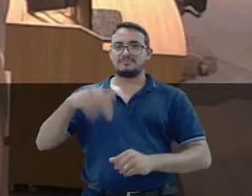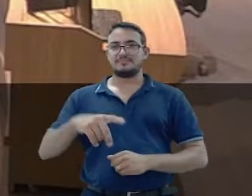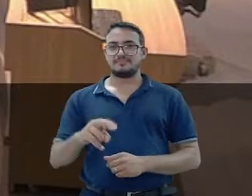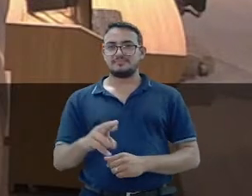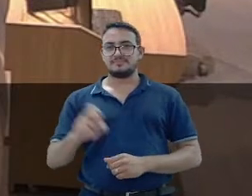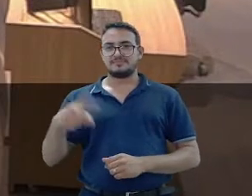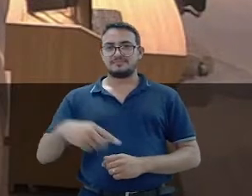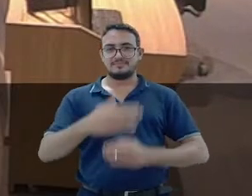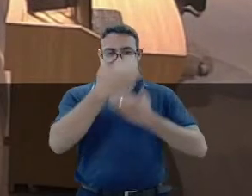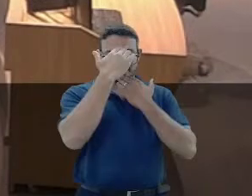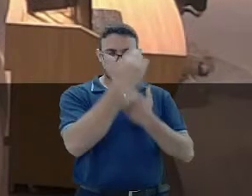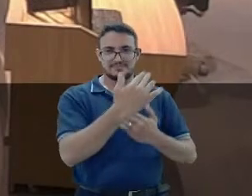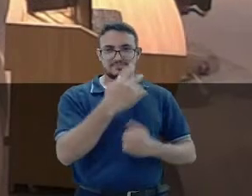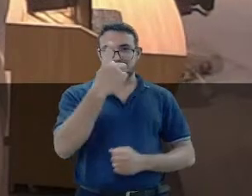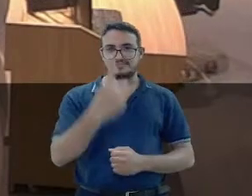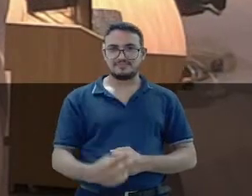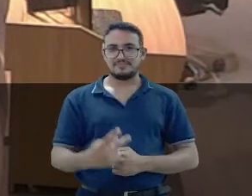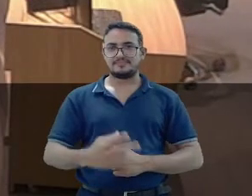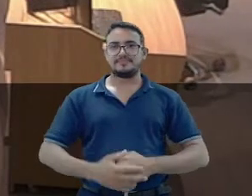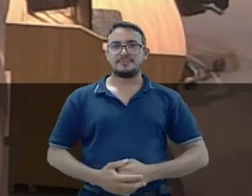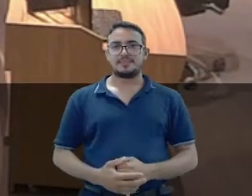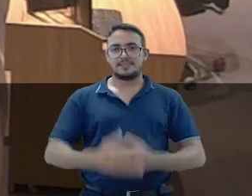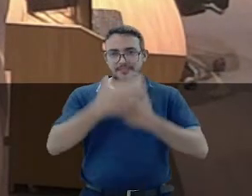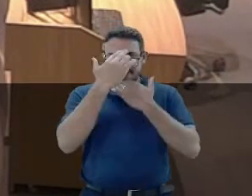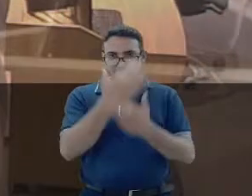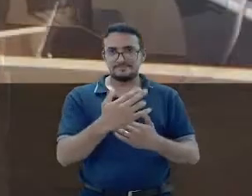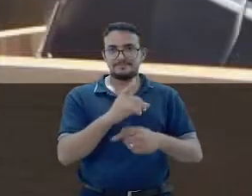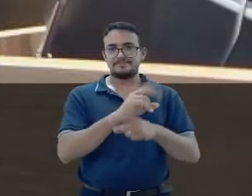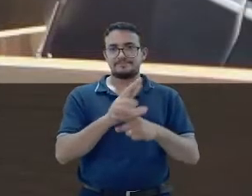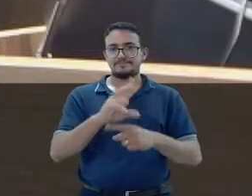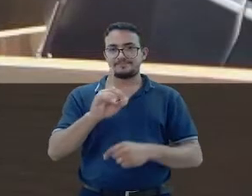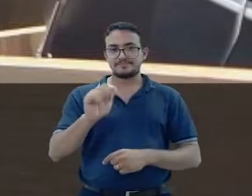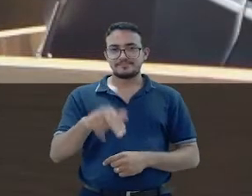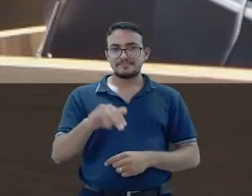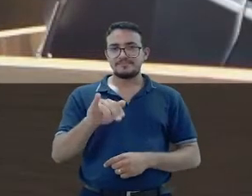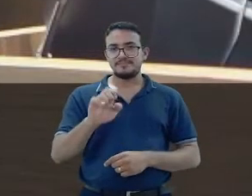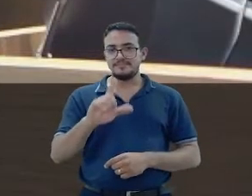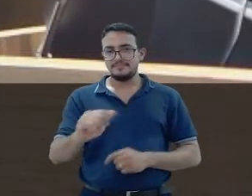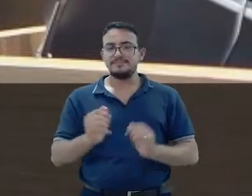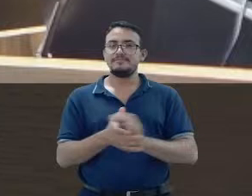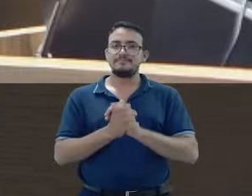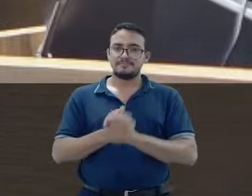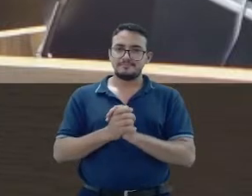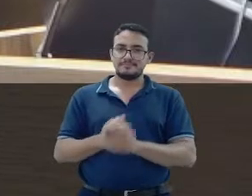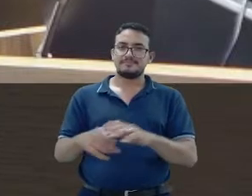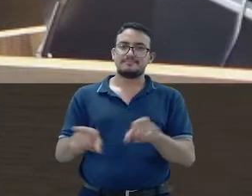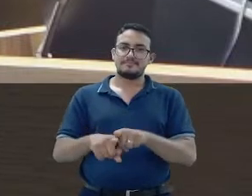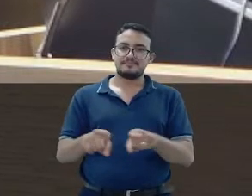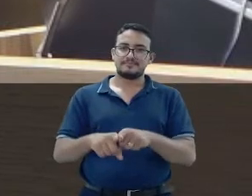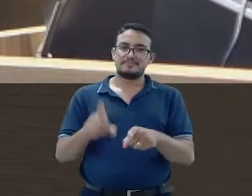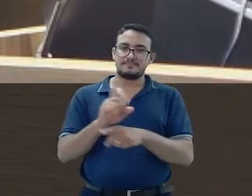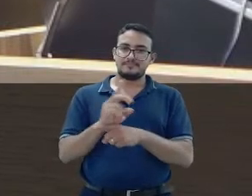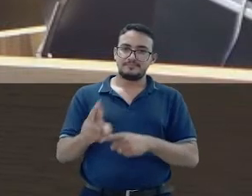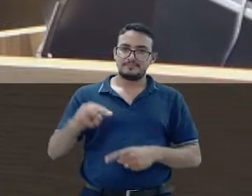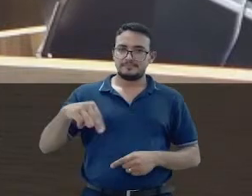Obrigado, presidente. Obrigado, doutora Daniela. Cumprimento também doutor Marcelo Echeverria. Aqui neste